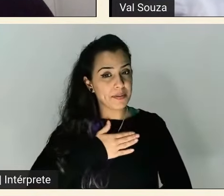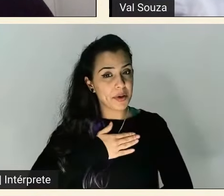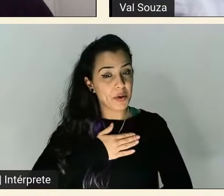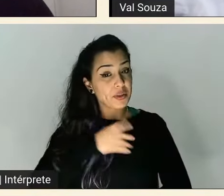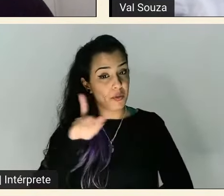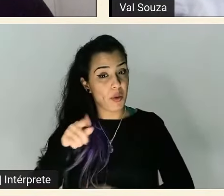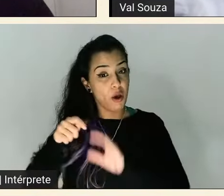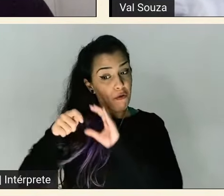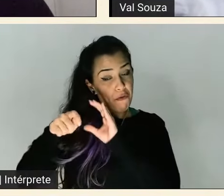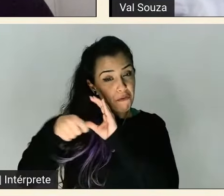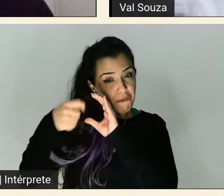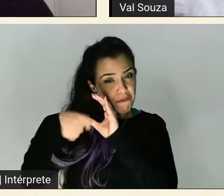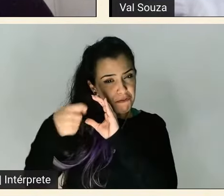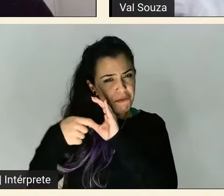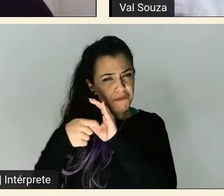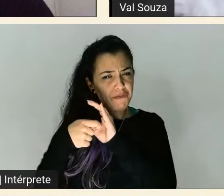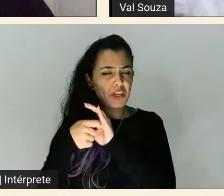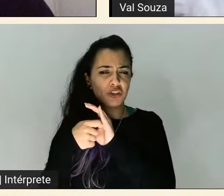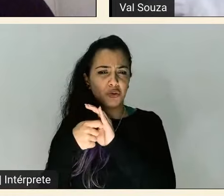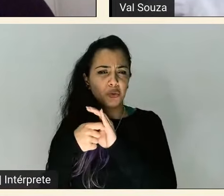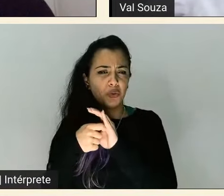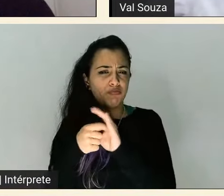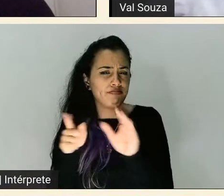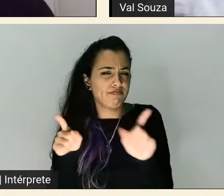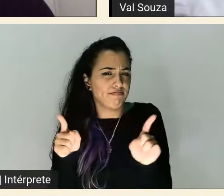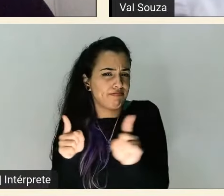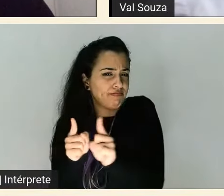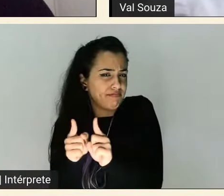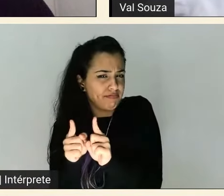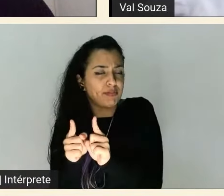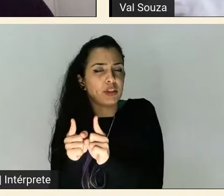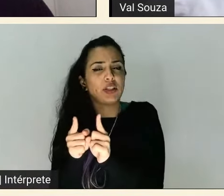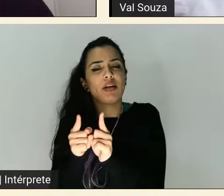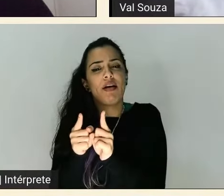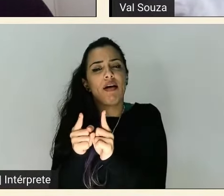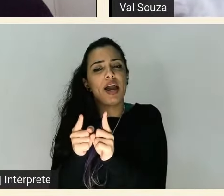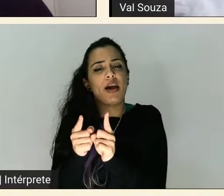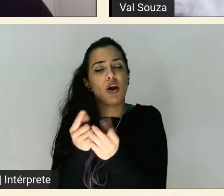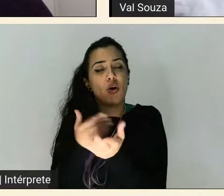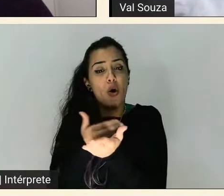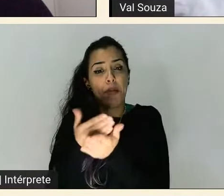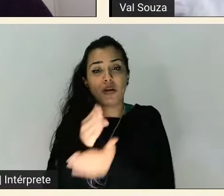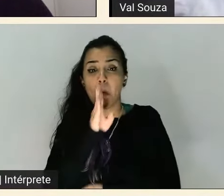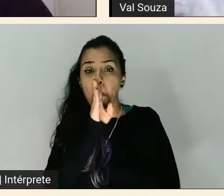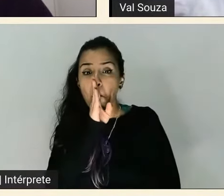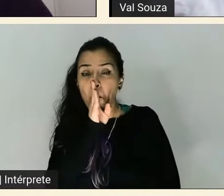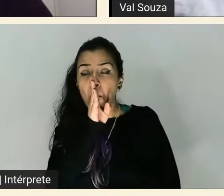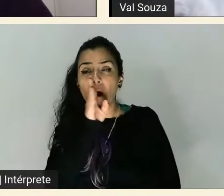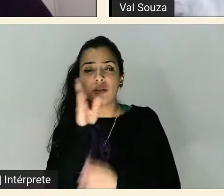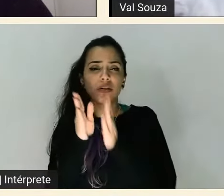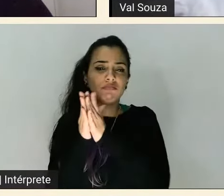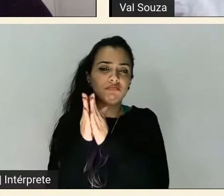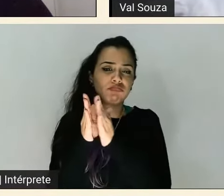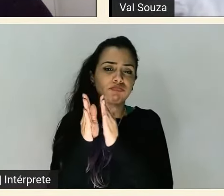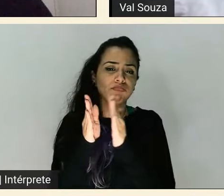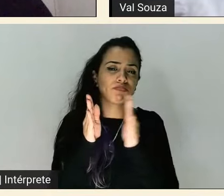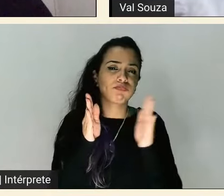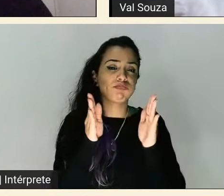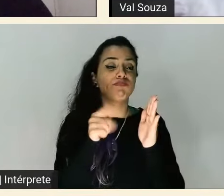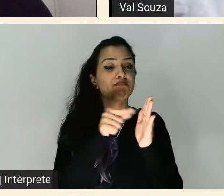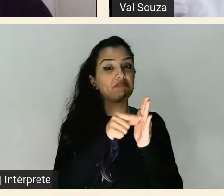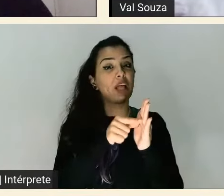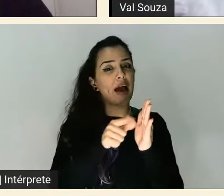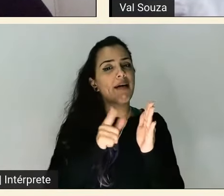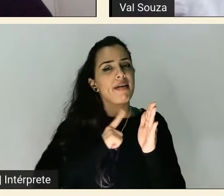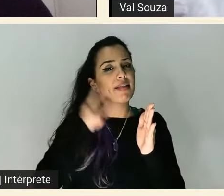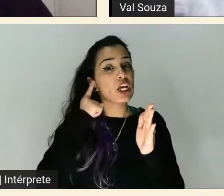maior parte do vídeo é sem som, ele começa a ter som e fala, mas para o final, então fiquem tranquilos, vocês vão